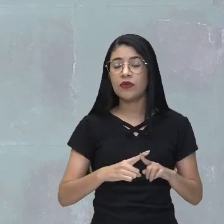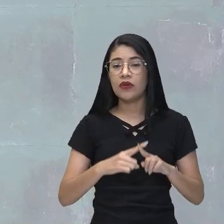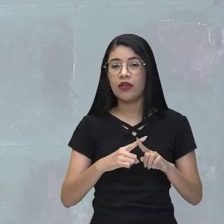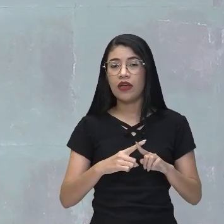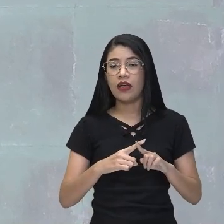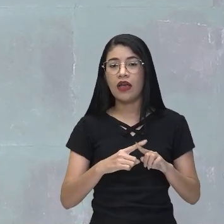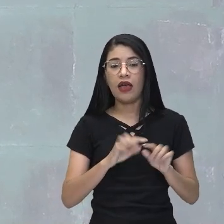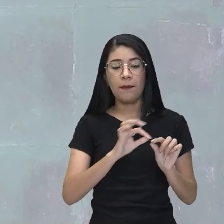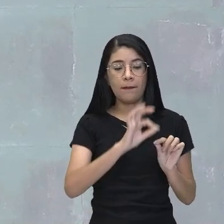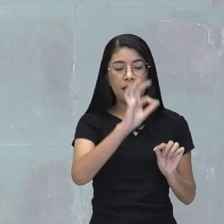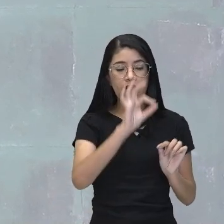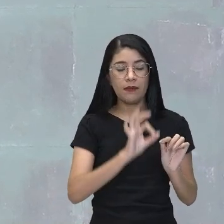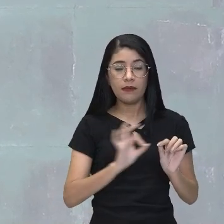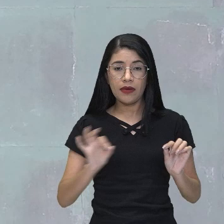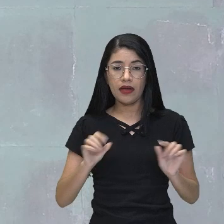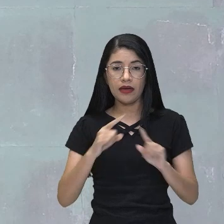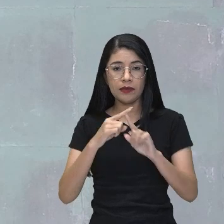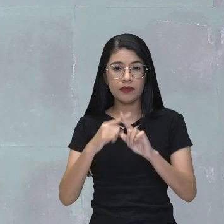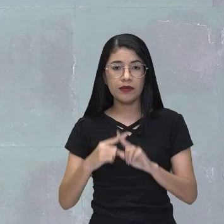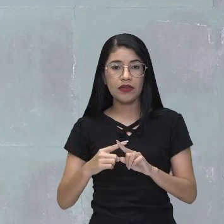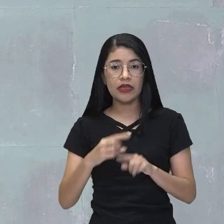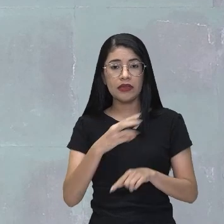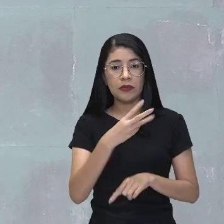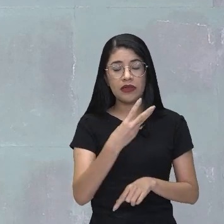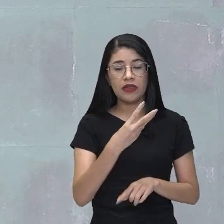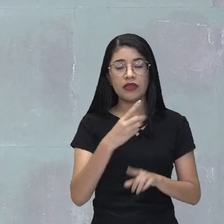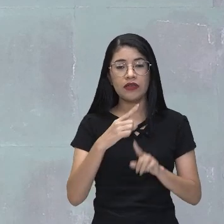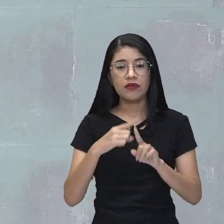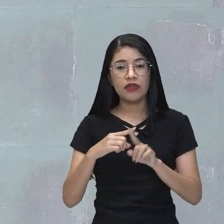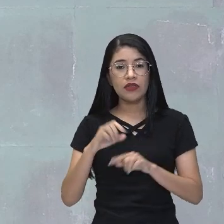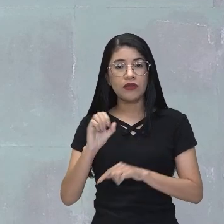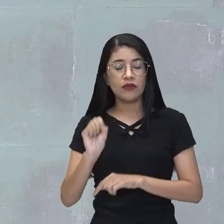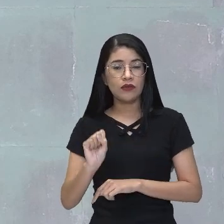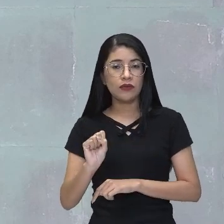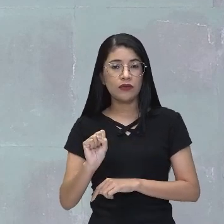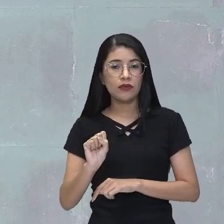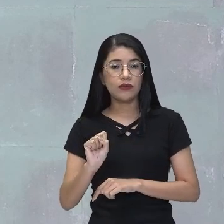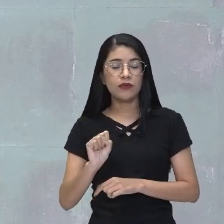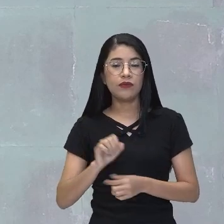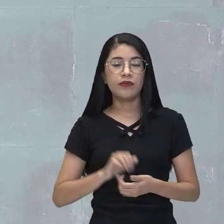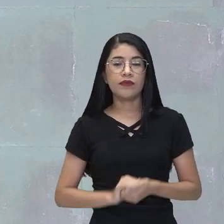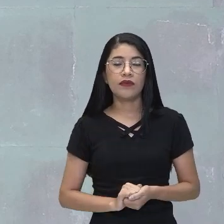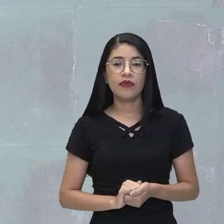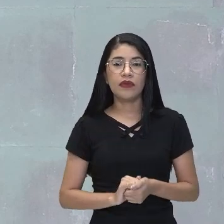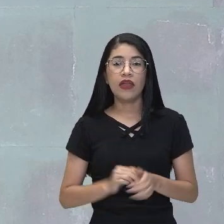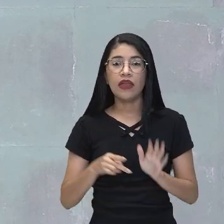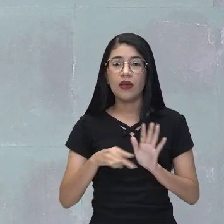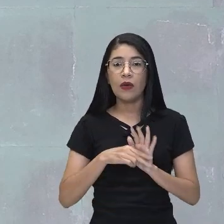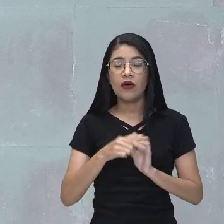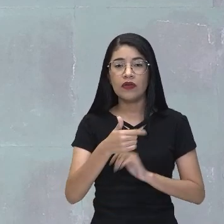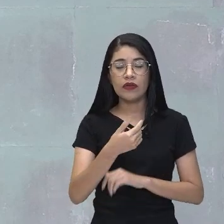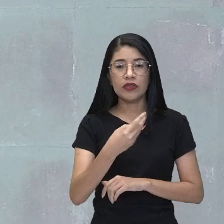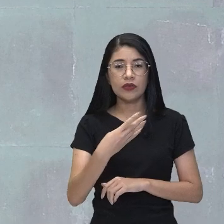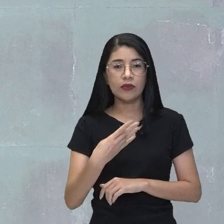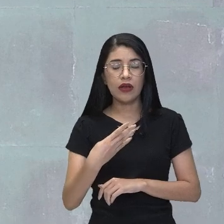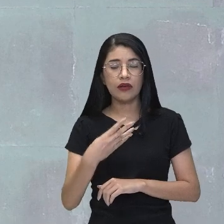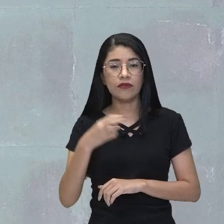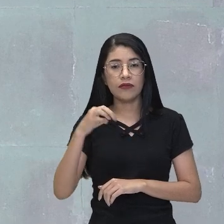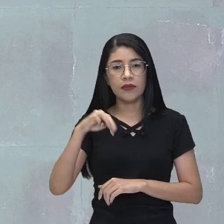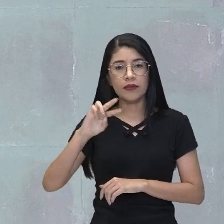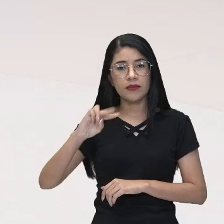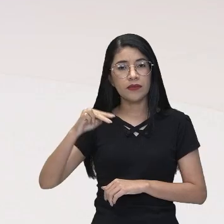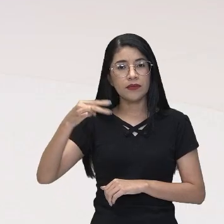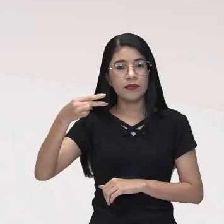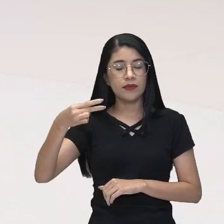duas medidas, tá? Então, se é 3 e 8, 3 vezes 8, a área é igual a 24 metros